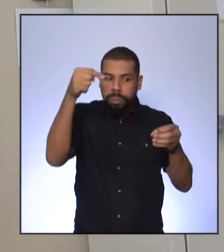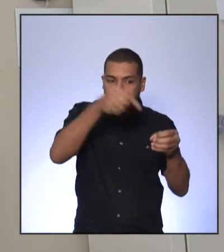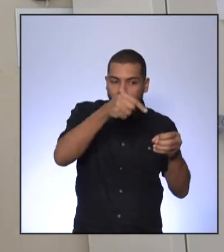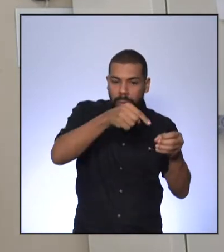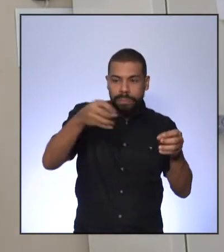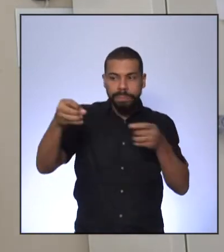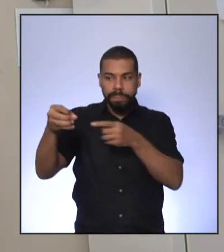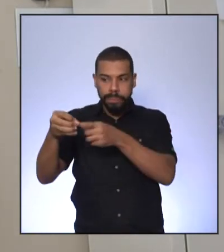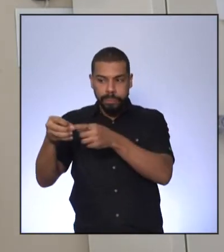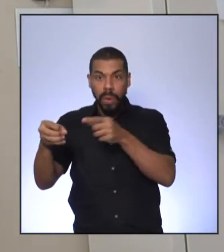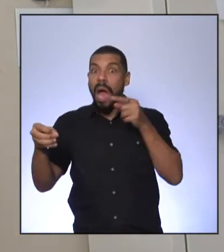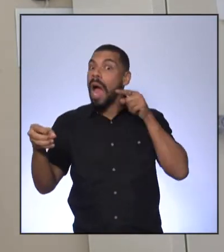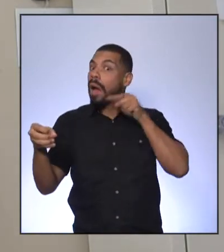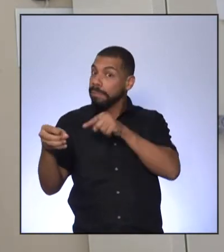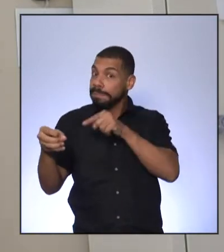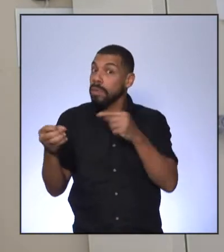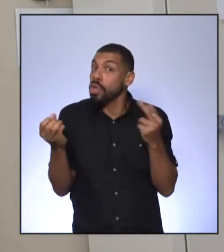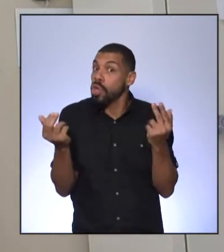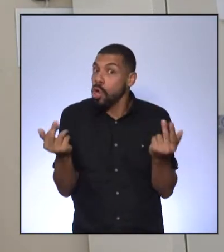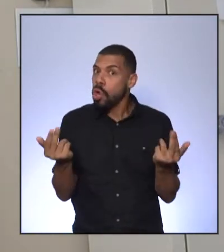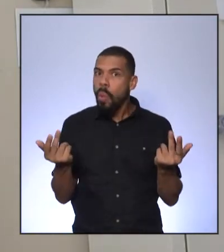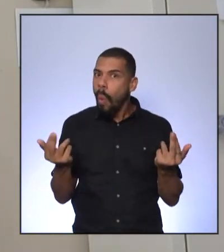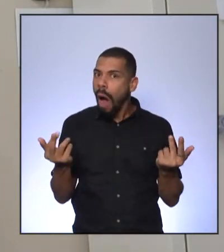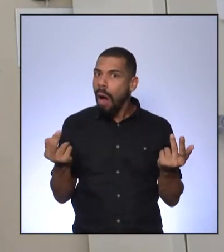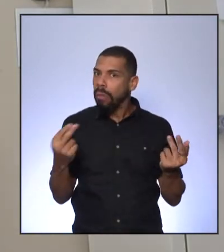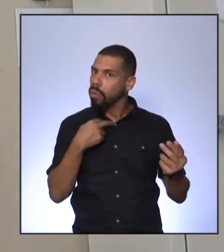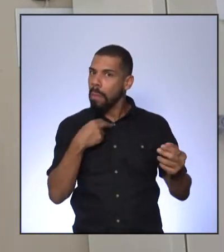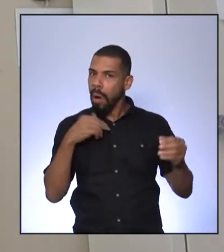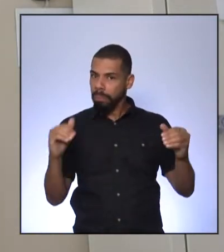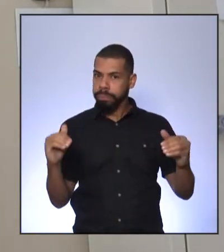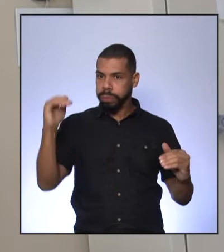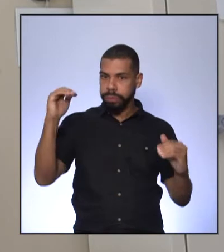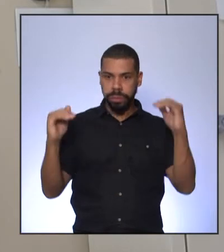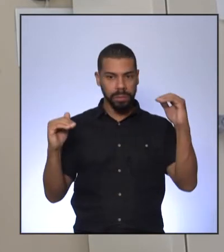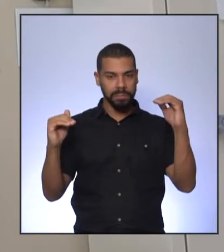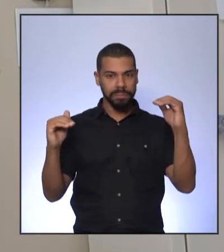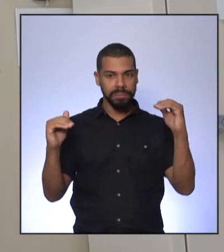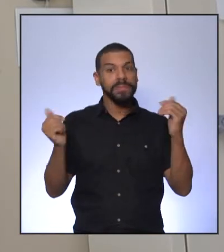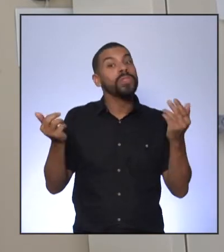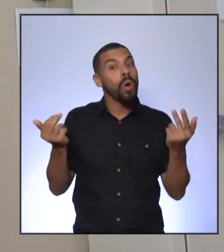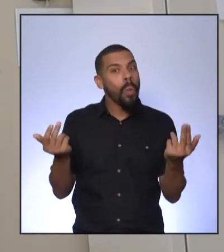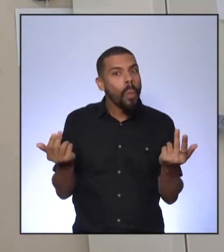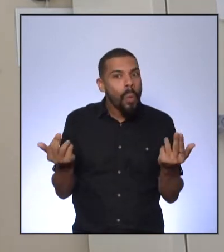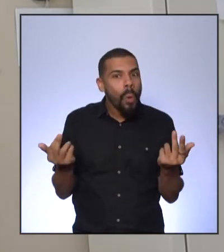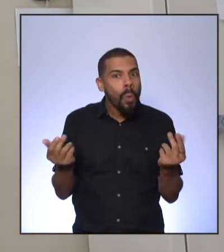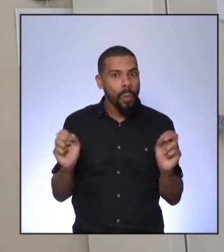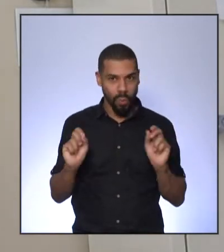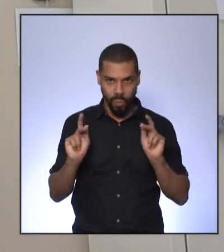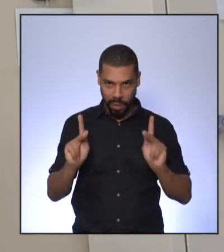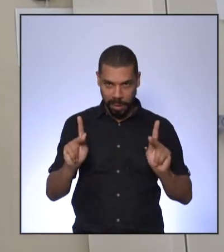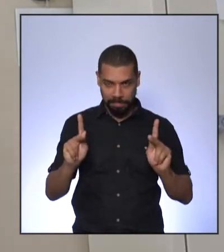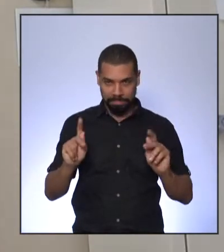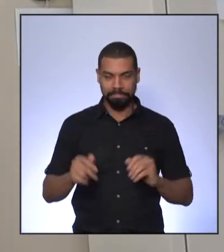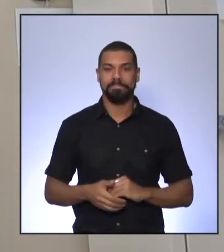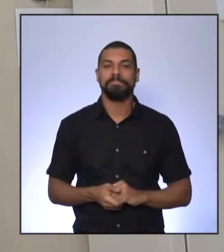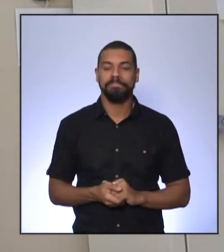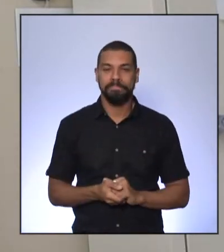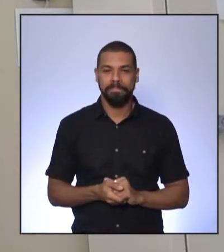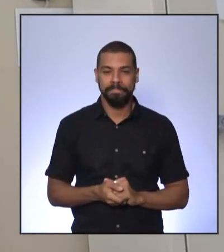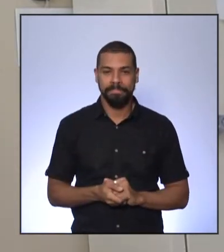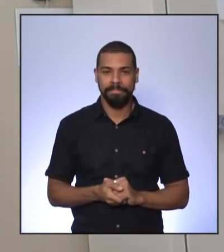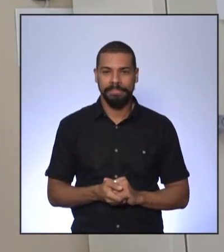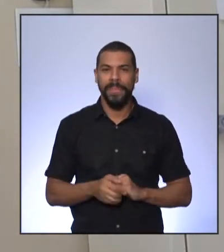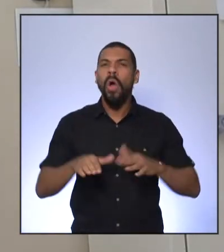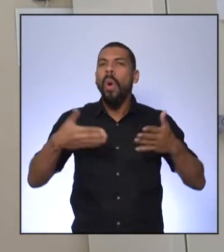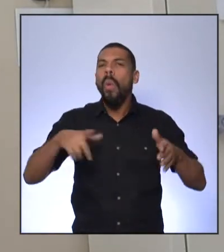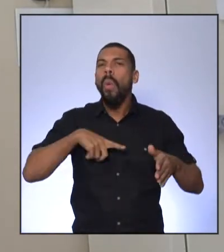sódio nos 2 beckers, nos 2 copos, porque nós estamos aqui variando a quantidade de vinagre, não de bicarbonato de sódio.